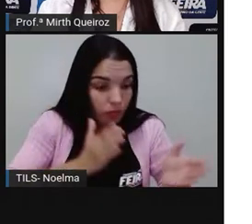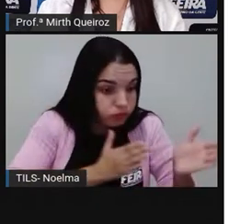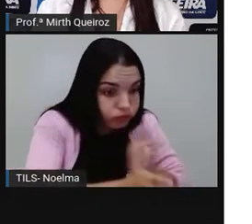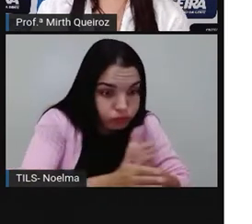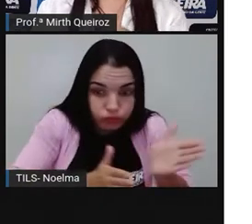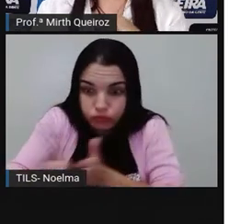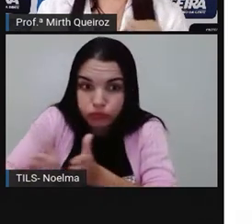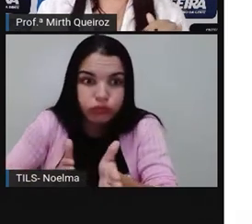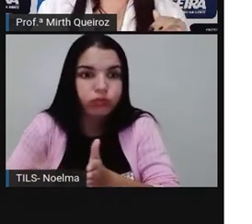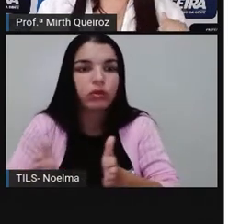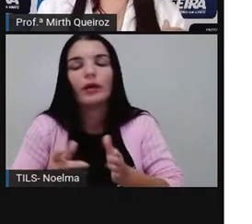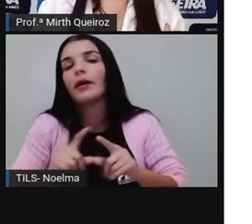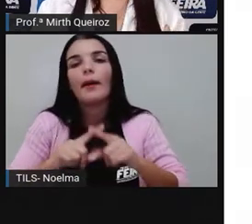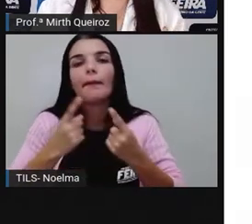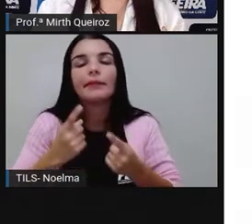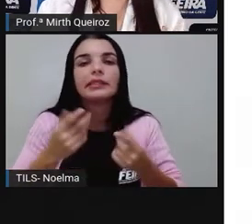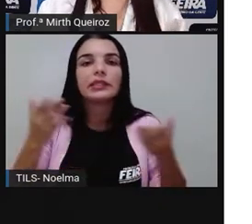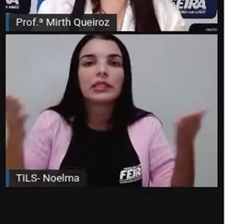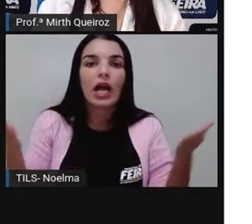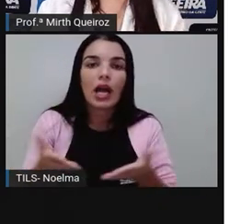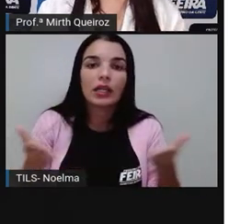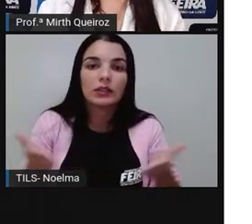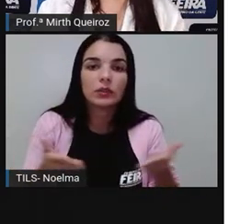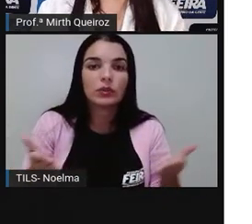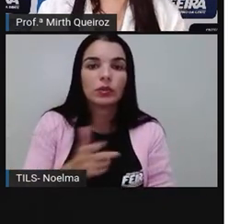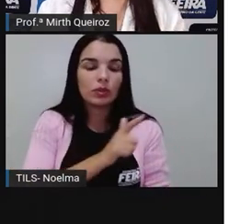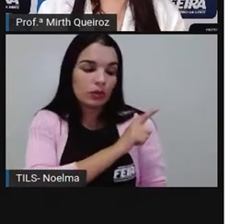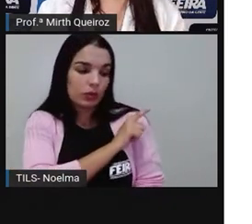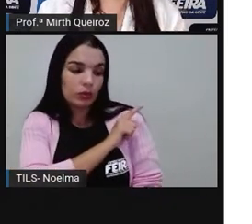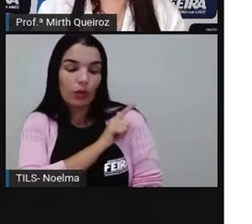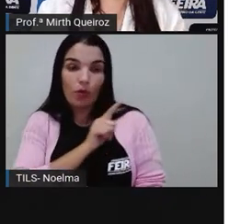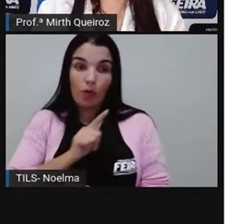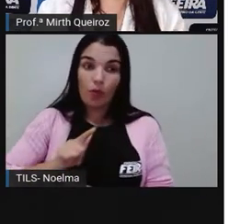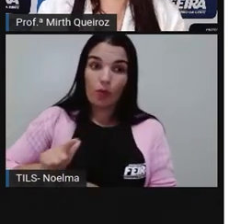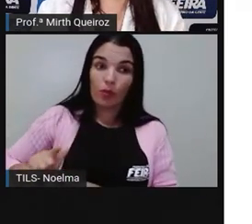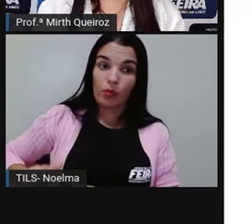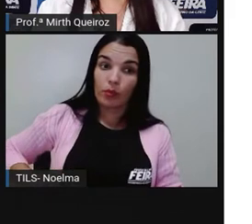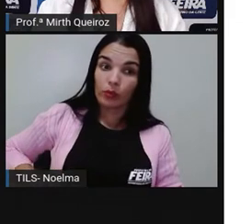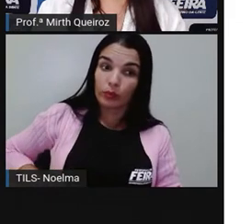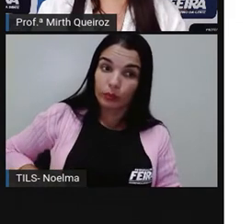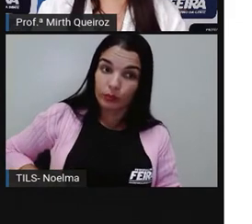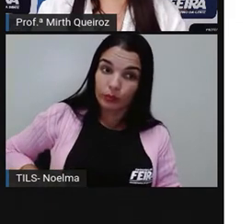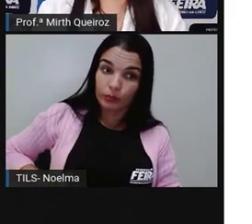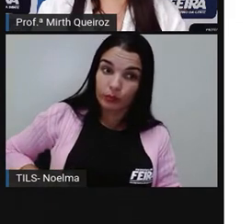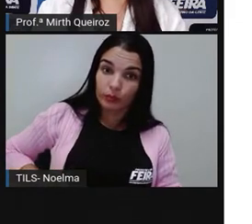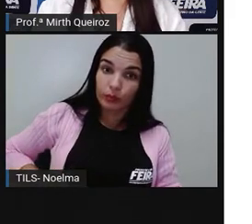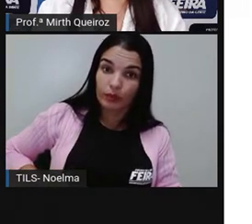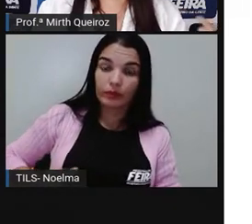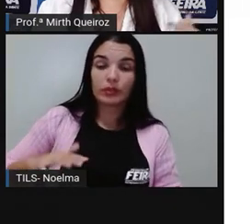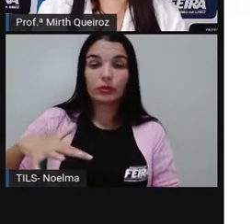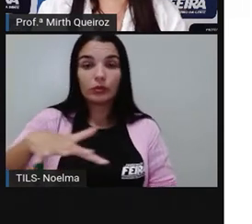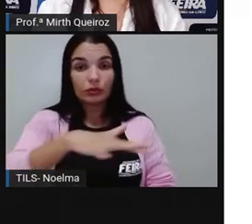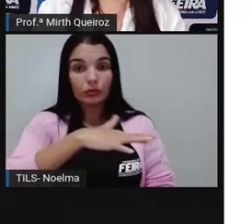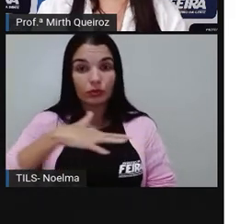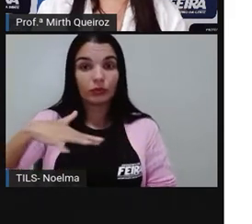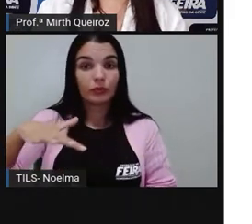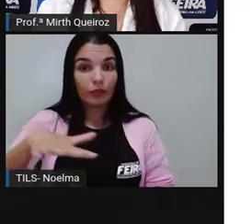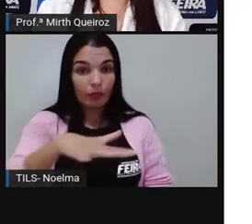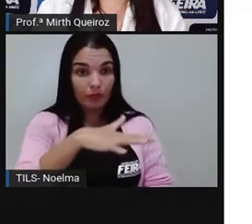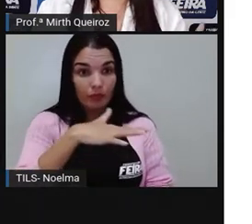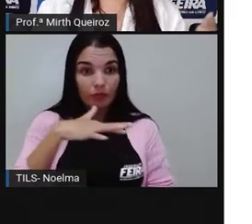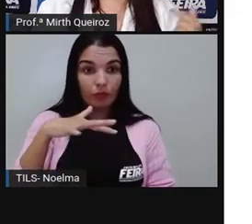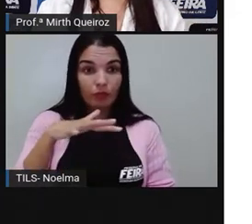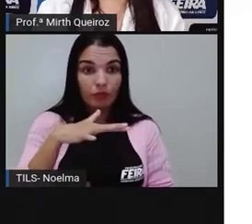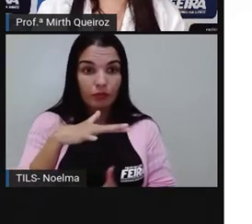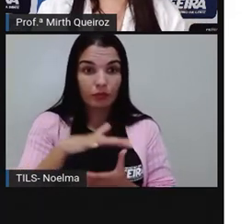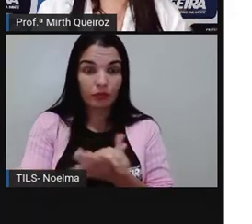colônia. Tudo aí era de responsabilidade aí dos donatários. Já